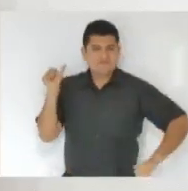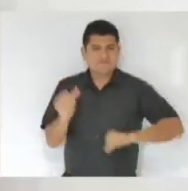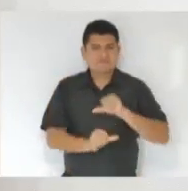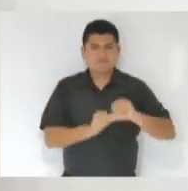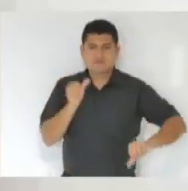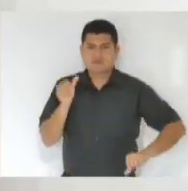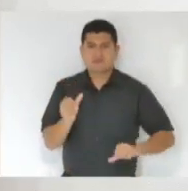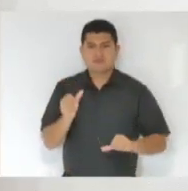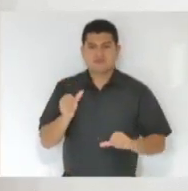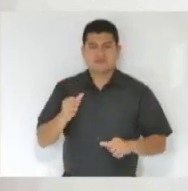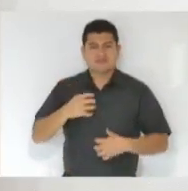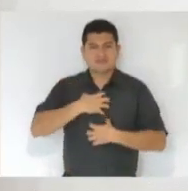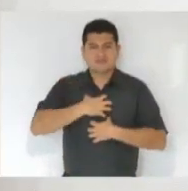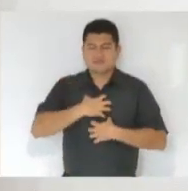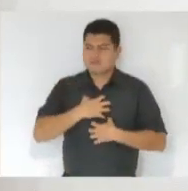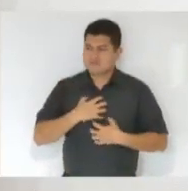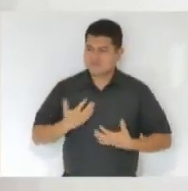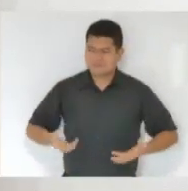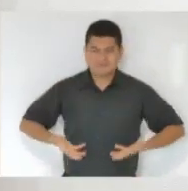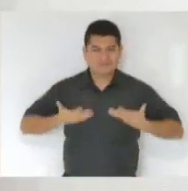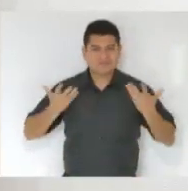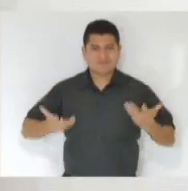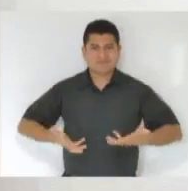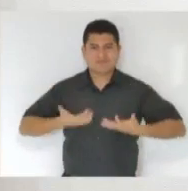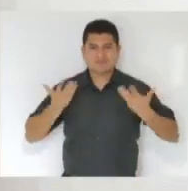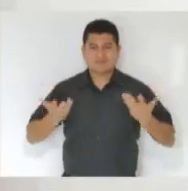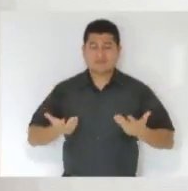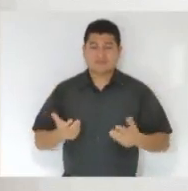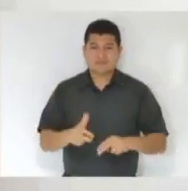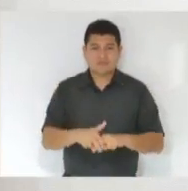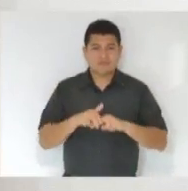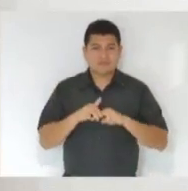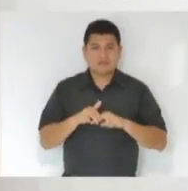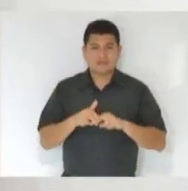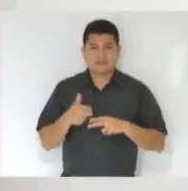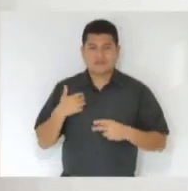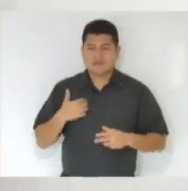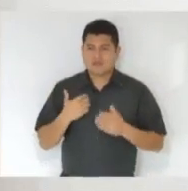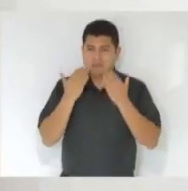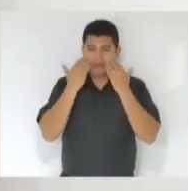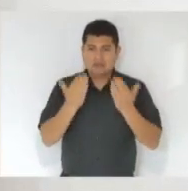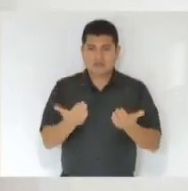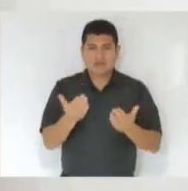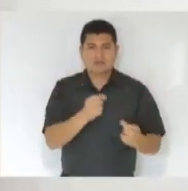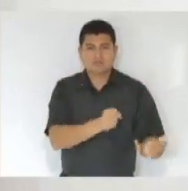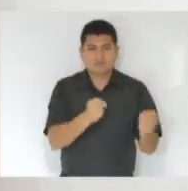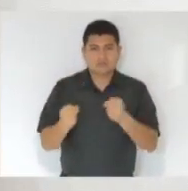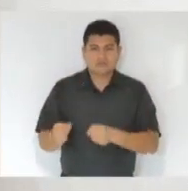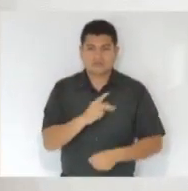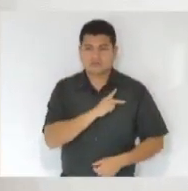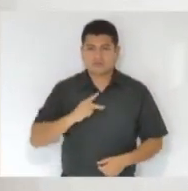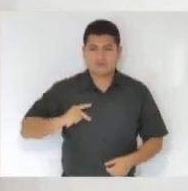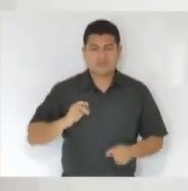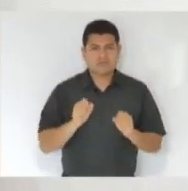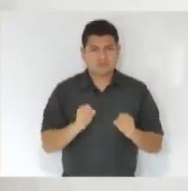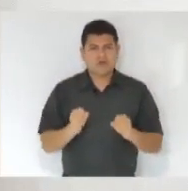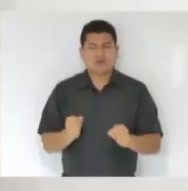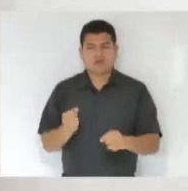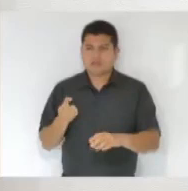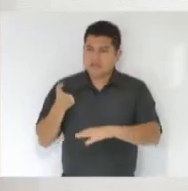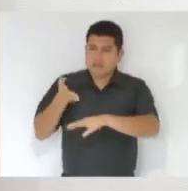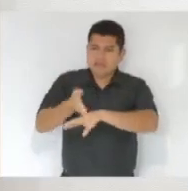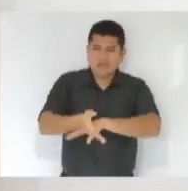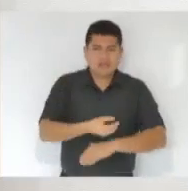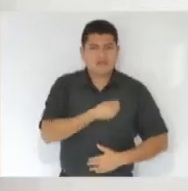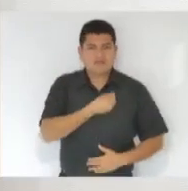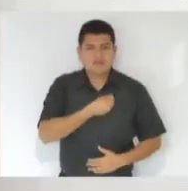alternância de humor. Portanto, o que nós estamos fazendo é mostrar que o poder público ele pode, sim e deve, entrar na vida das pessoas, se preocupar com a